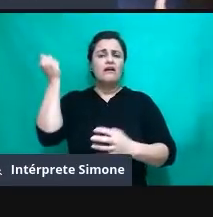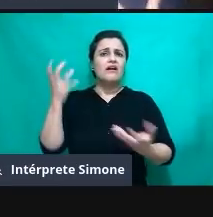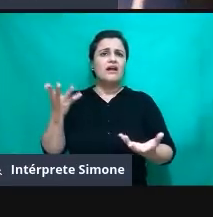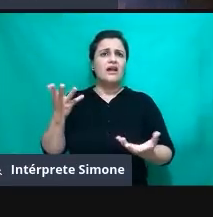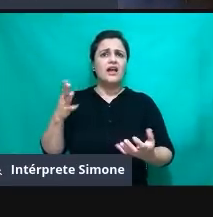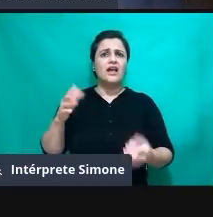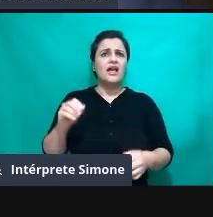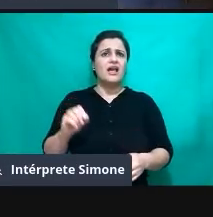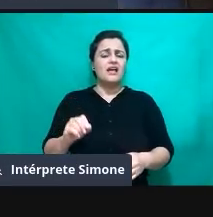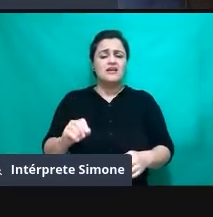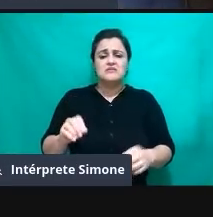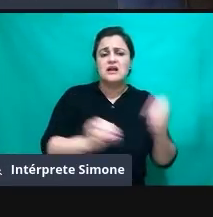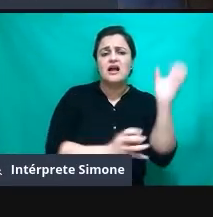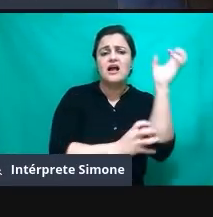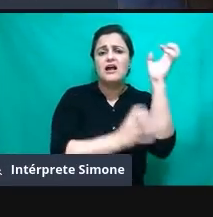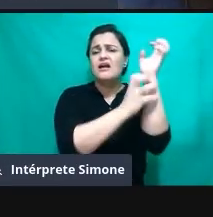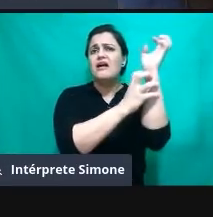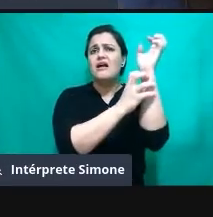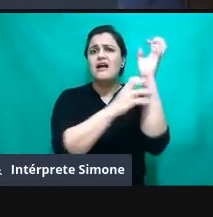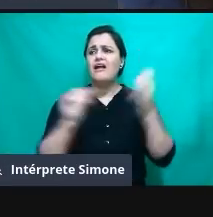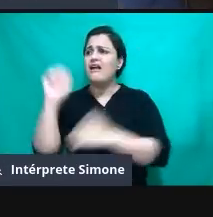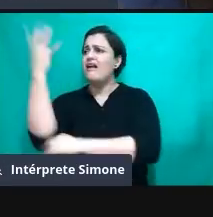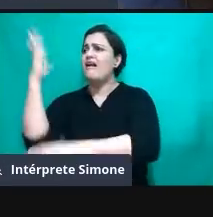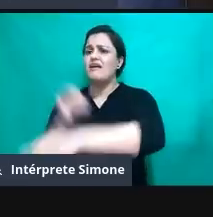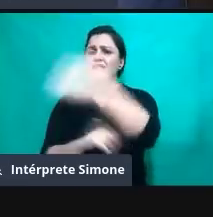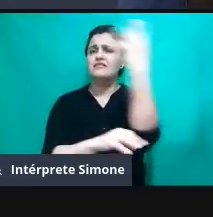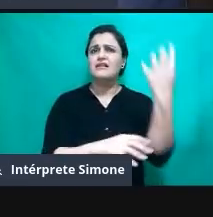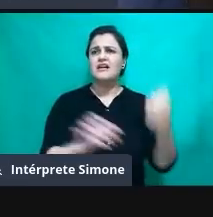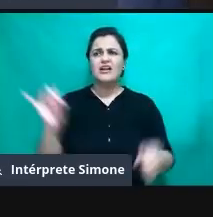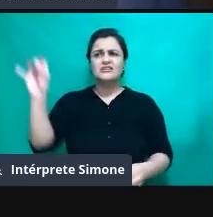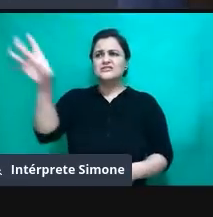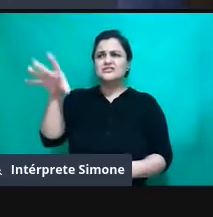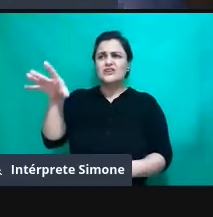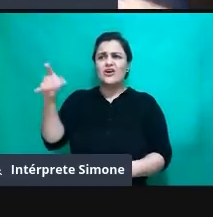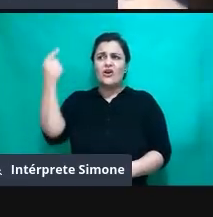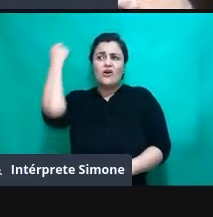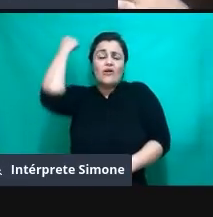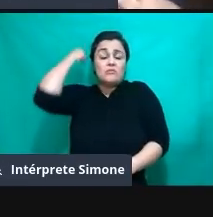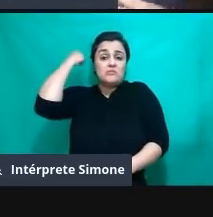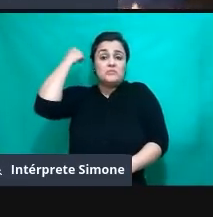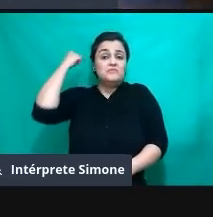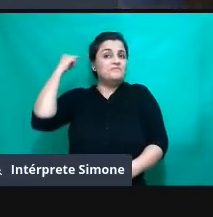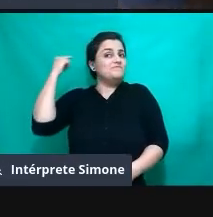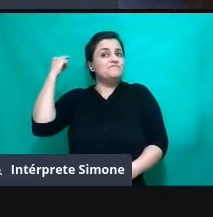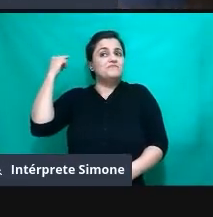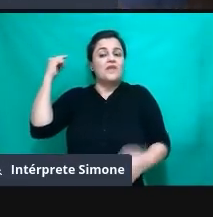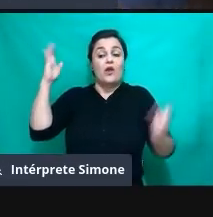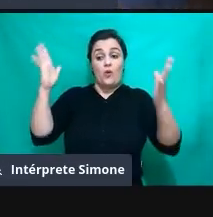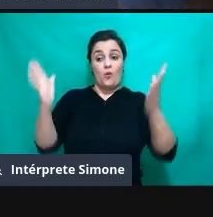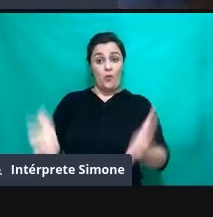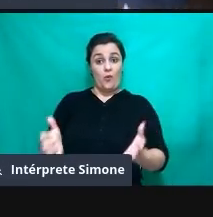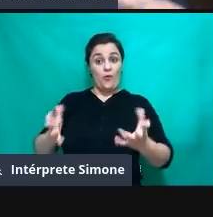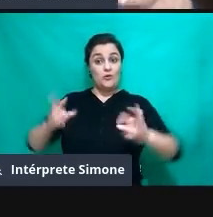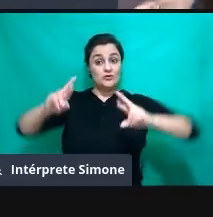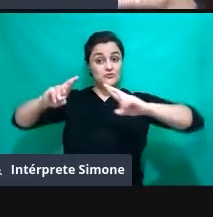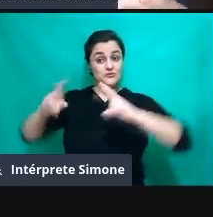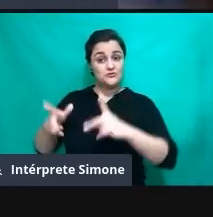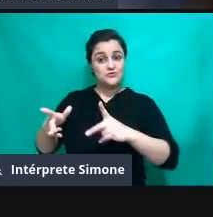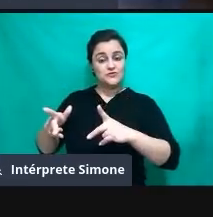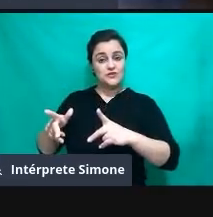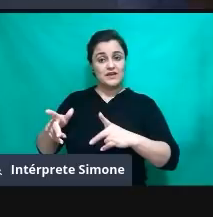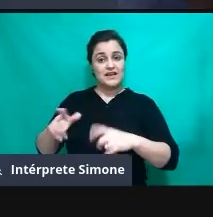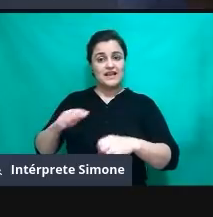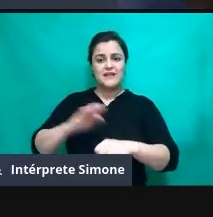era só uma geografia física, né? Hoje ela vem para falar do sujeito, né? Do